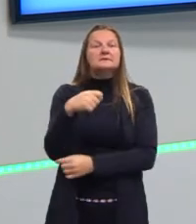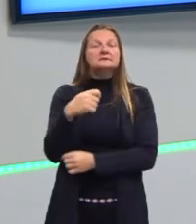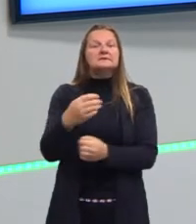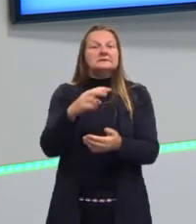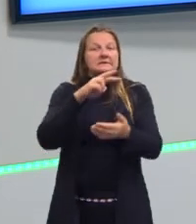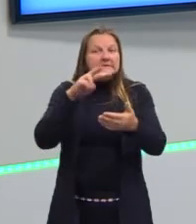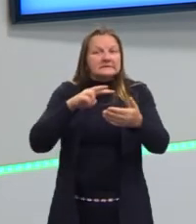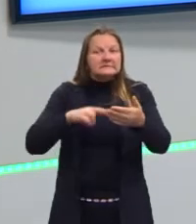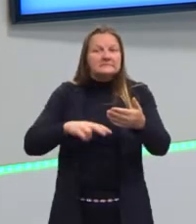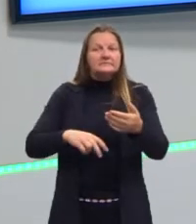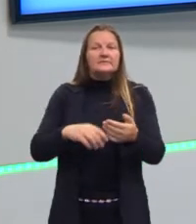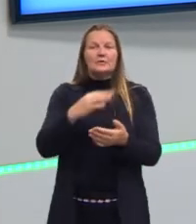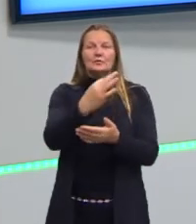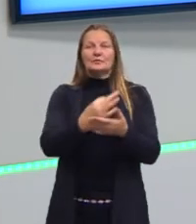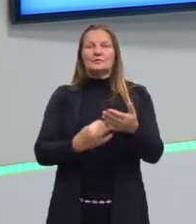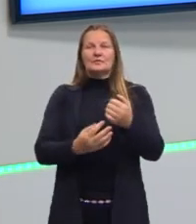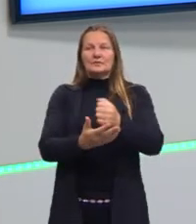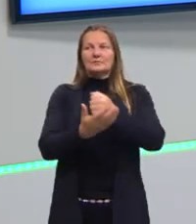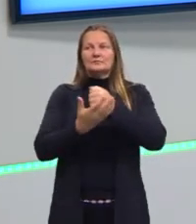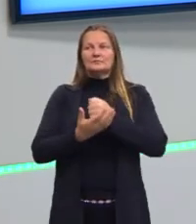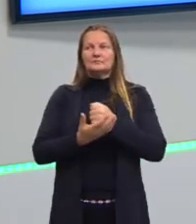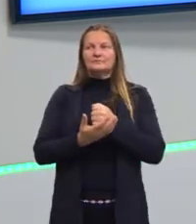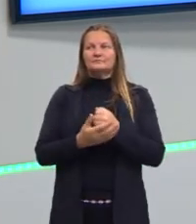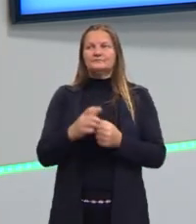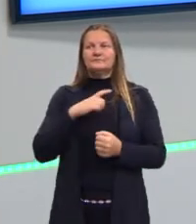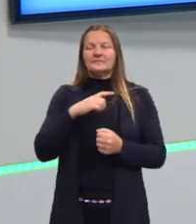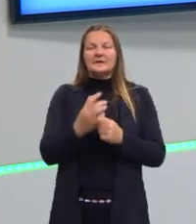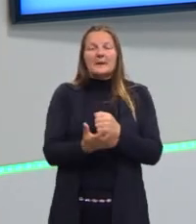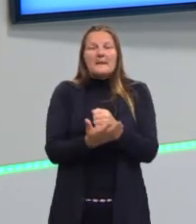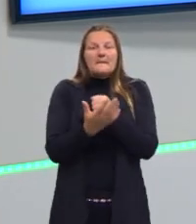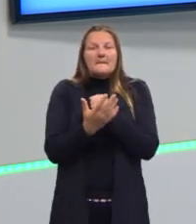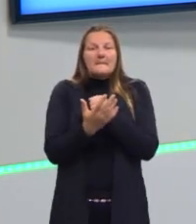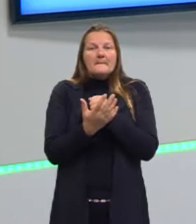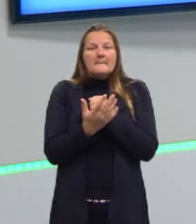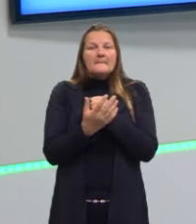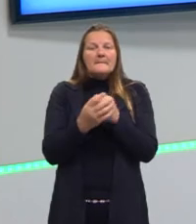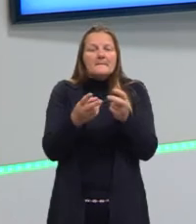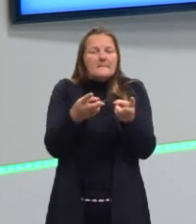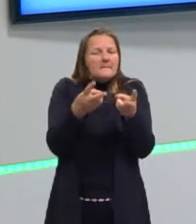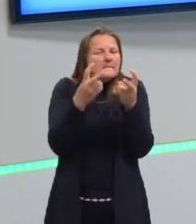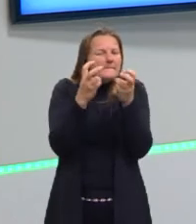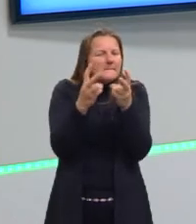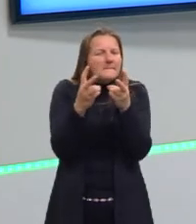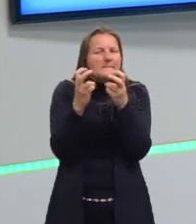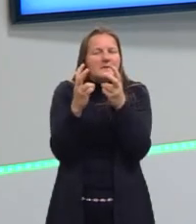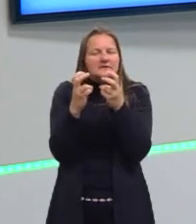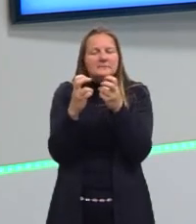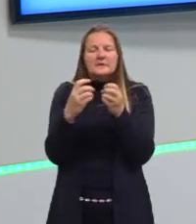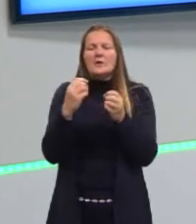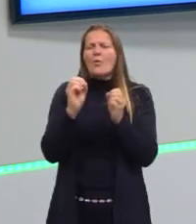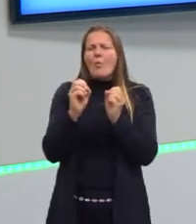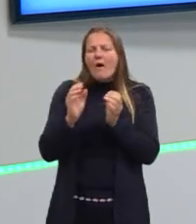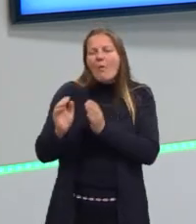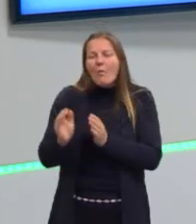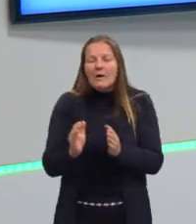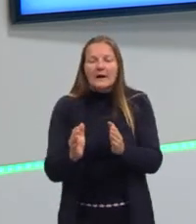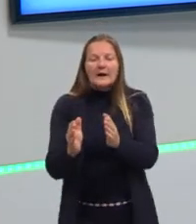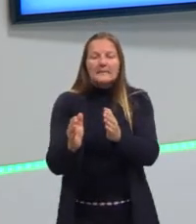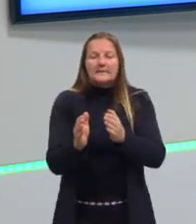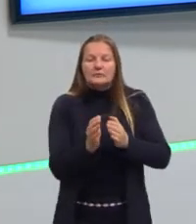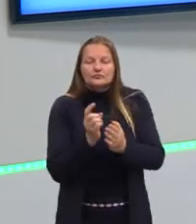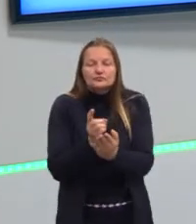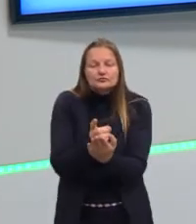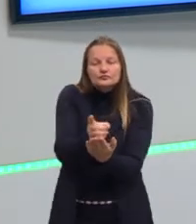porque às vezes o texto de apoio ele te ajuda a perceber para que lado tu vai ele